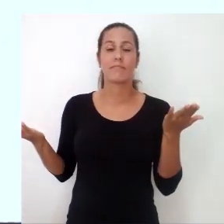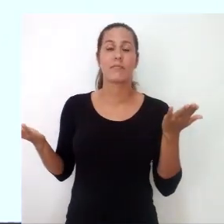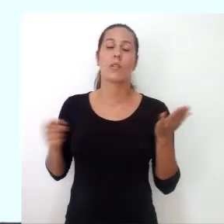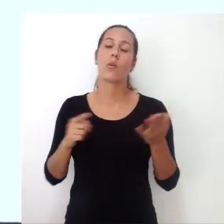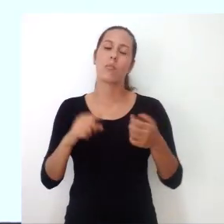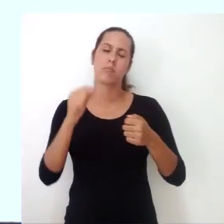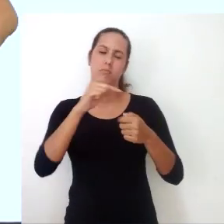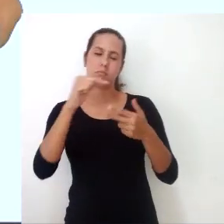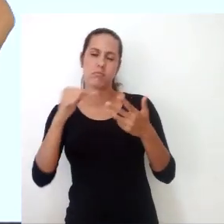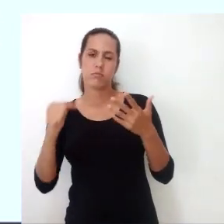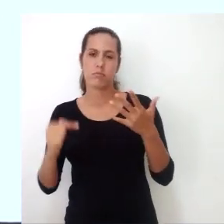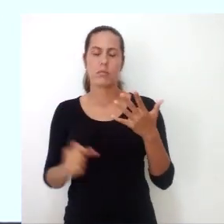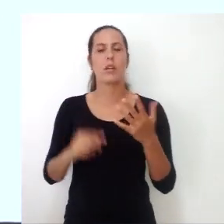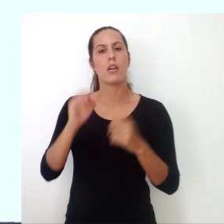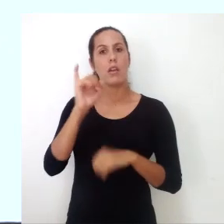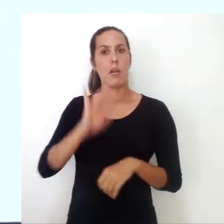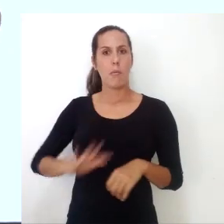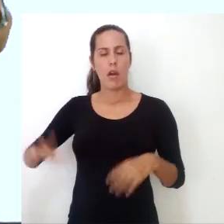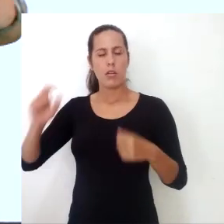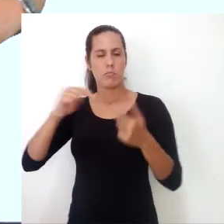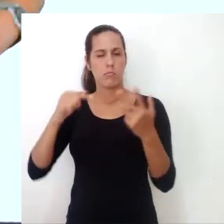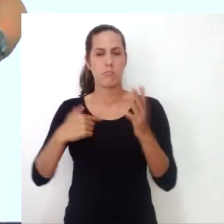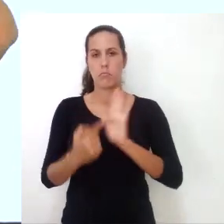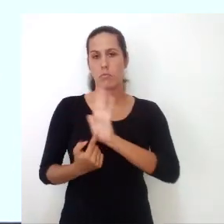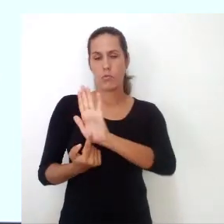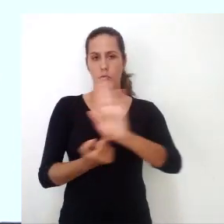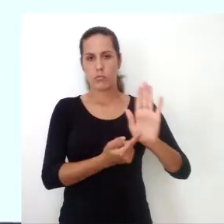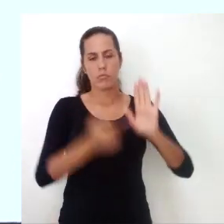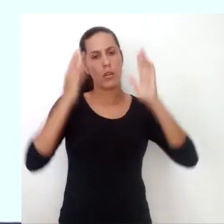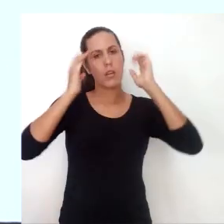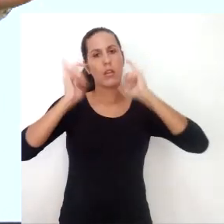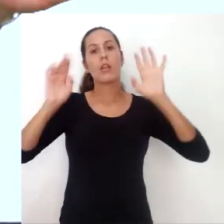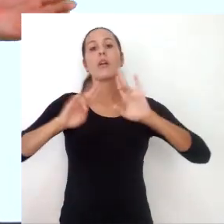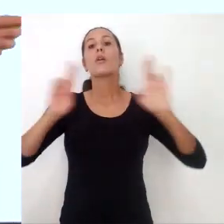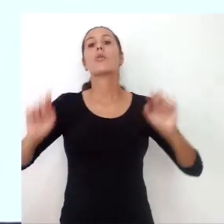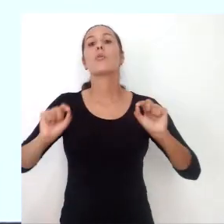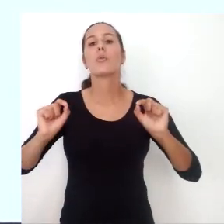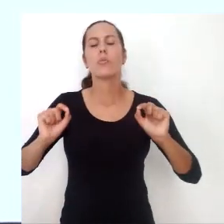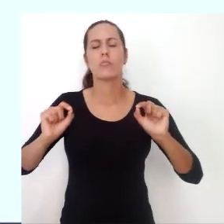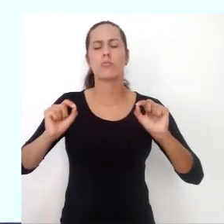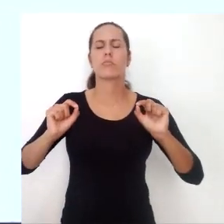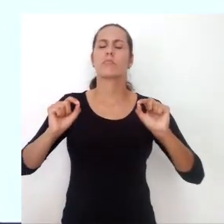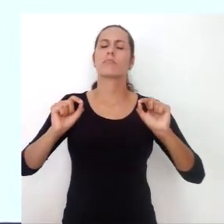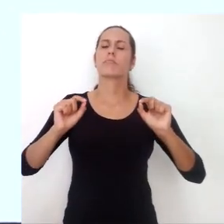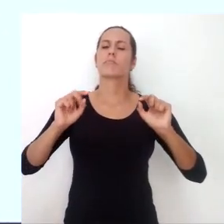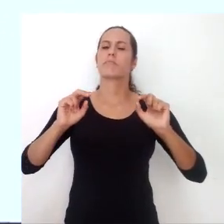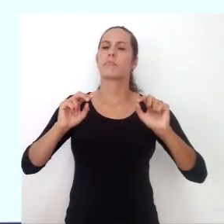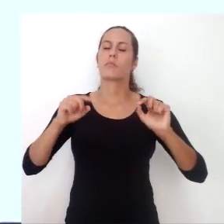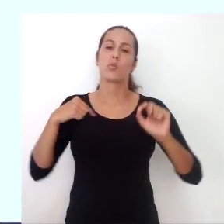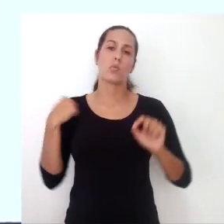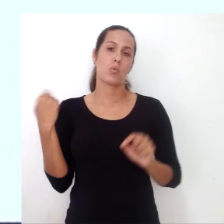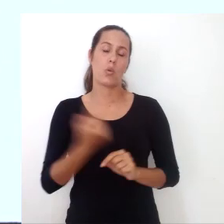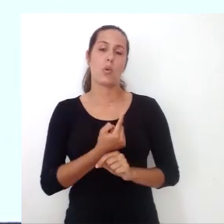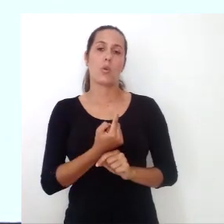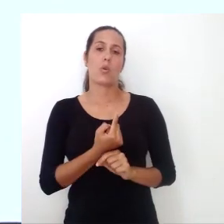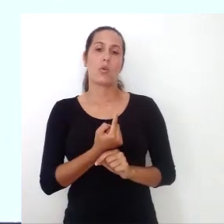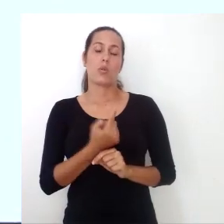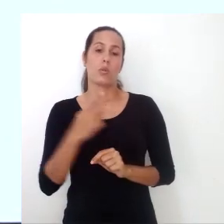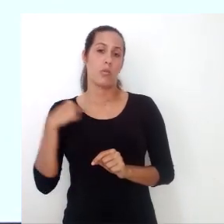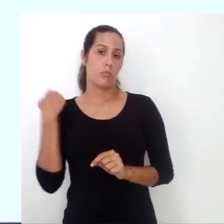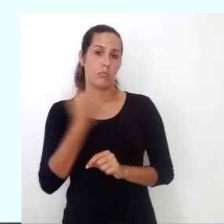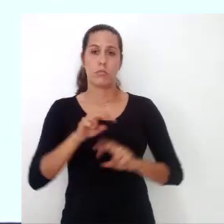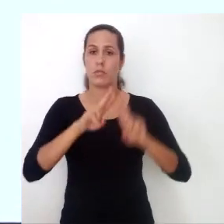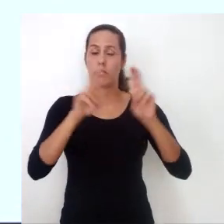acabei de mostrar a vocês, elas mostram, elas esclarecem um pouco o nosso assunto, que é justamente o quê? O